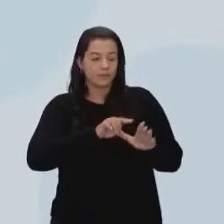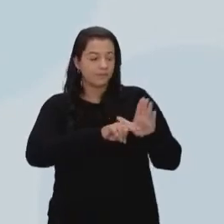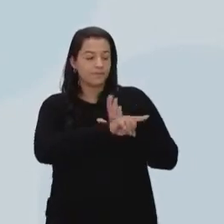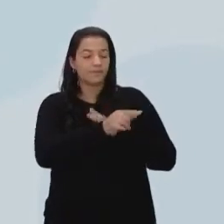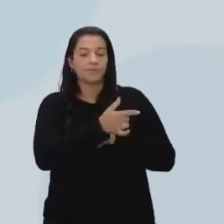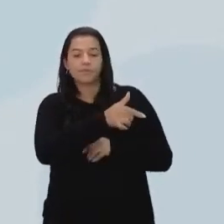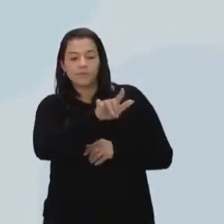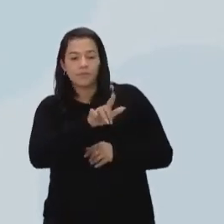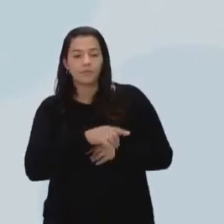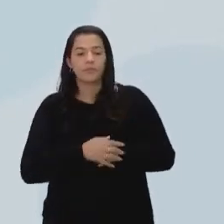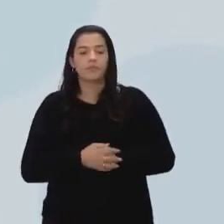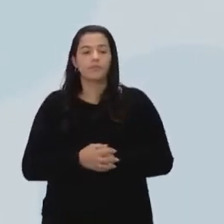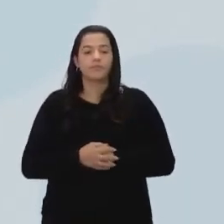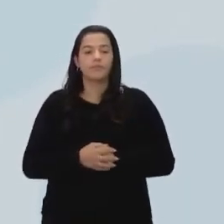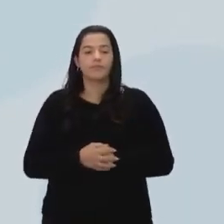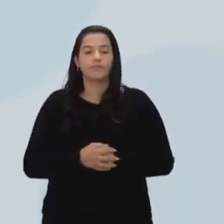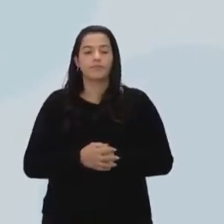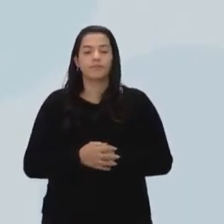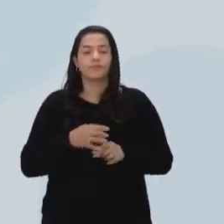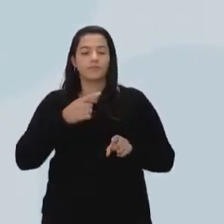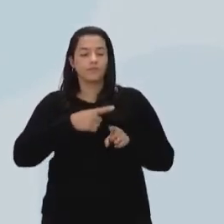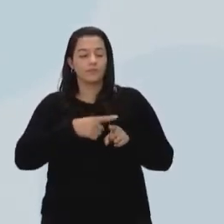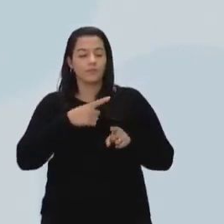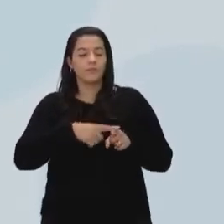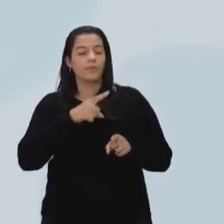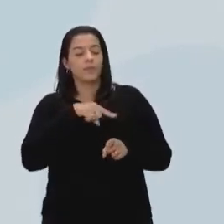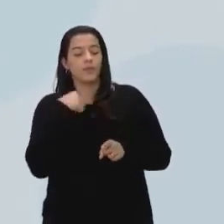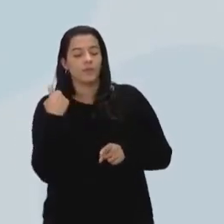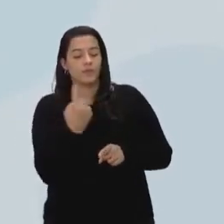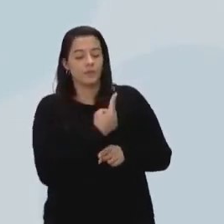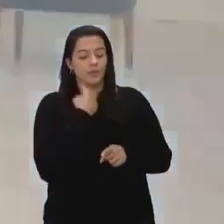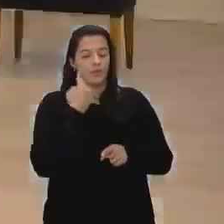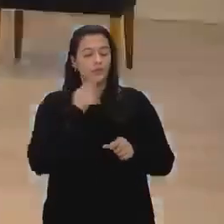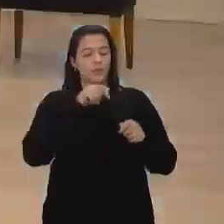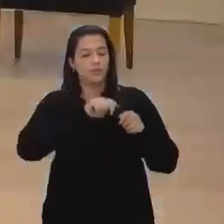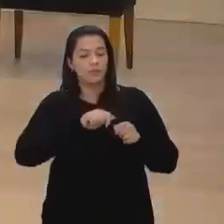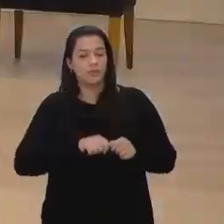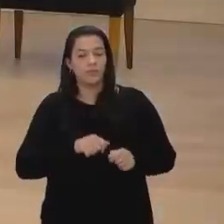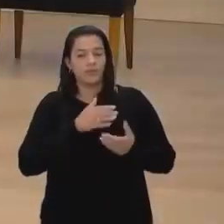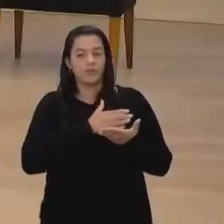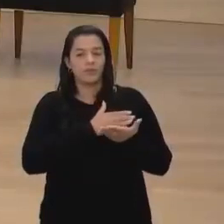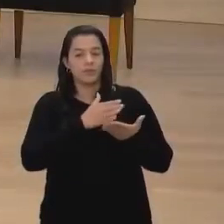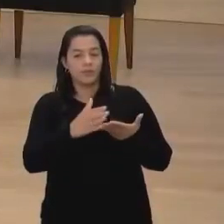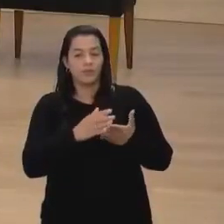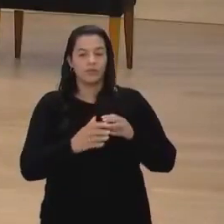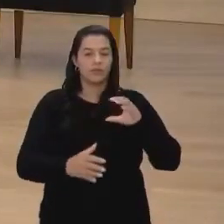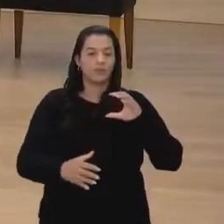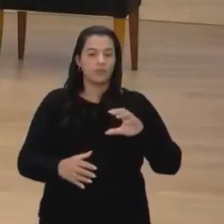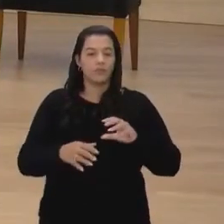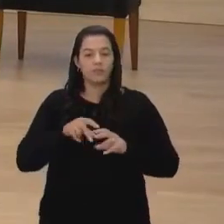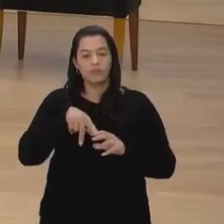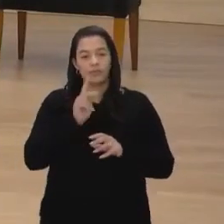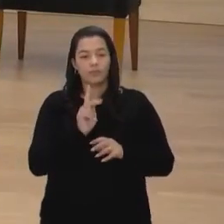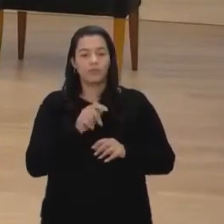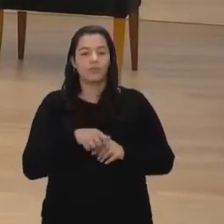cosplay professor. de aluno. É. Por que a gente convenciona iniciar a partir do K? Bom, isso foi vamos